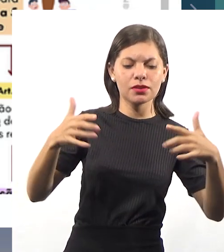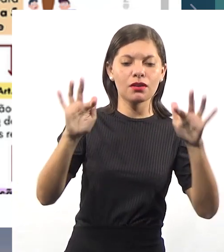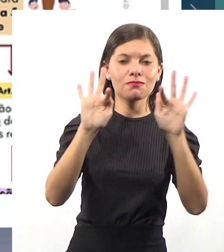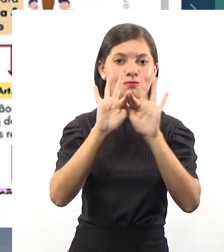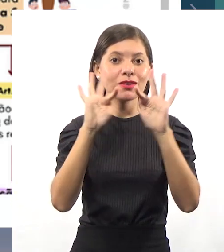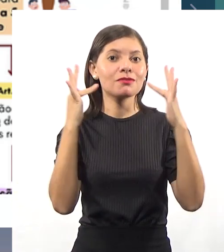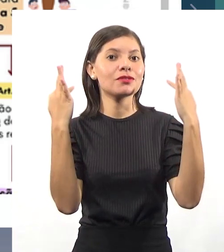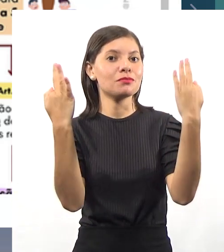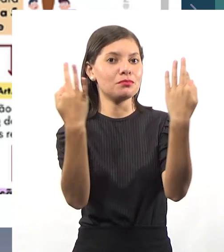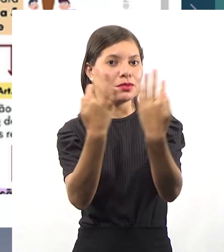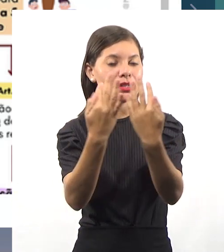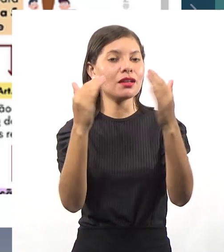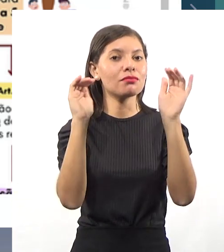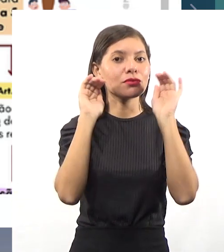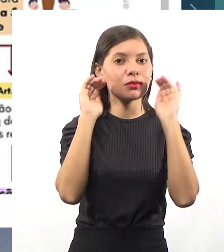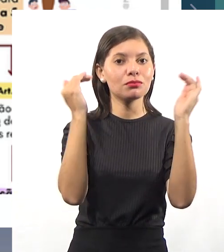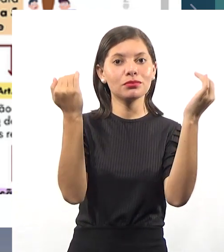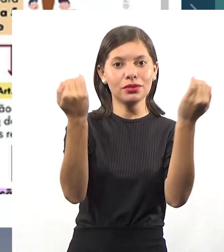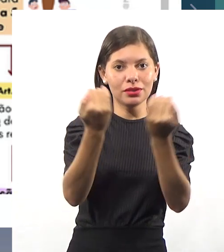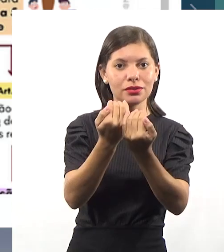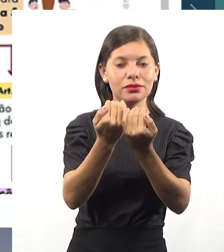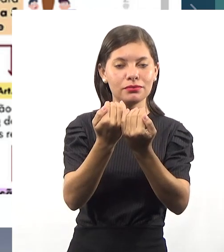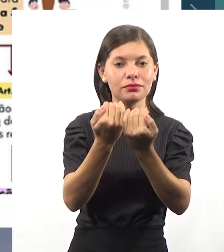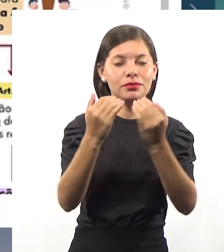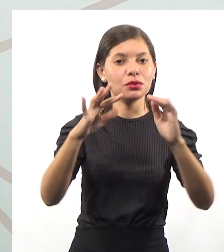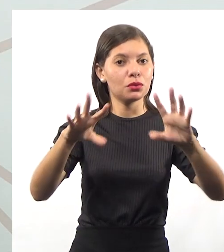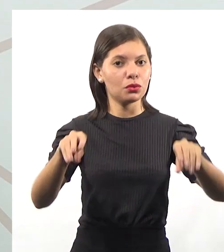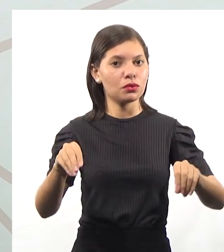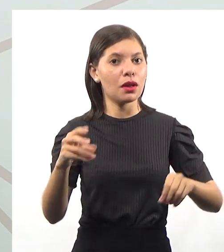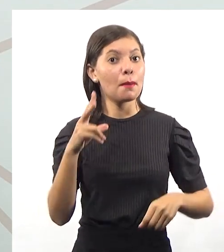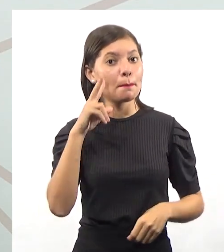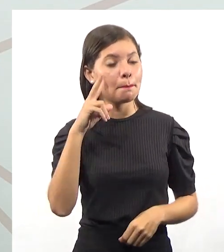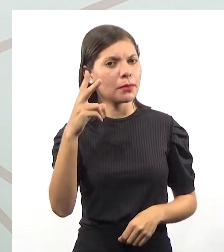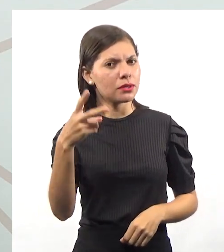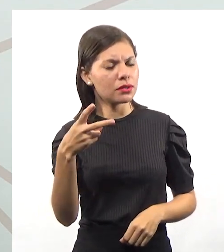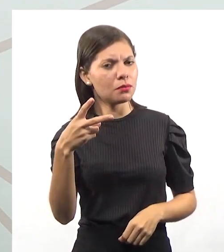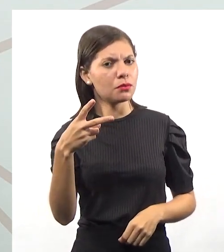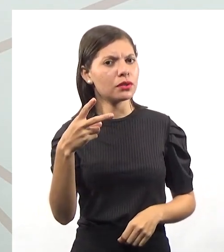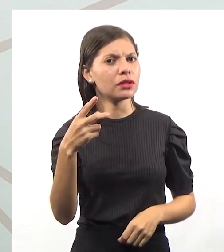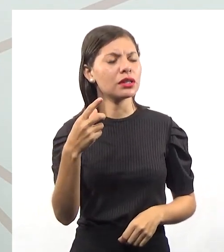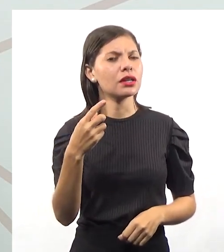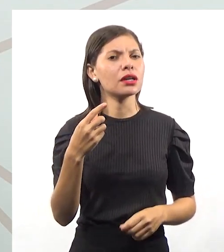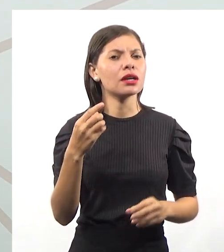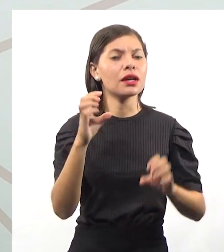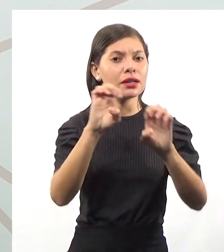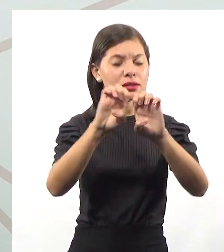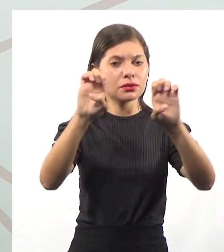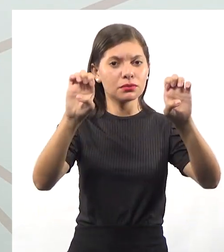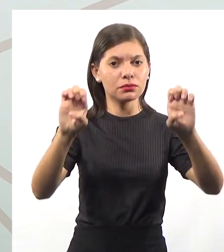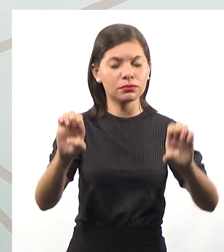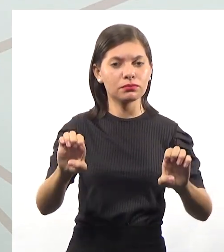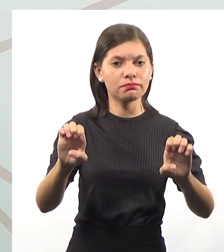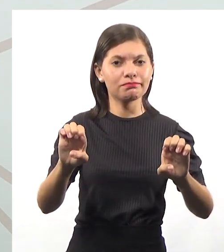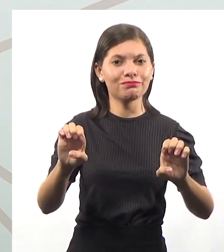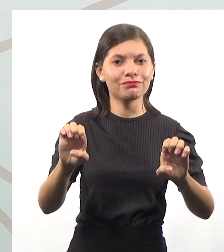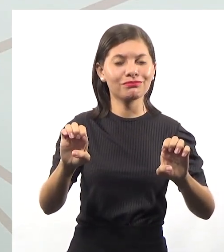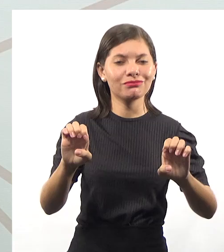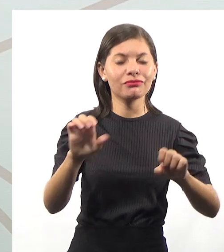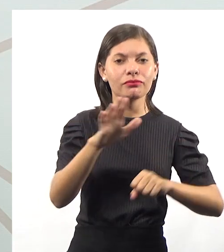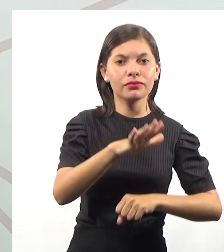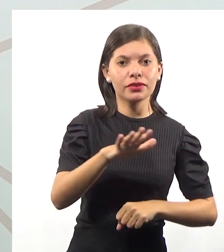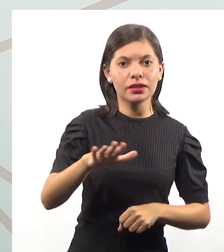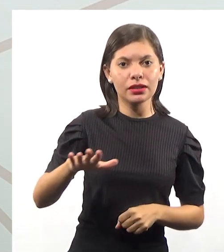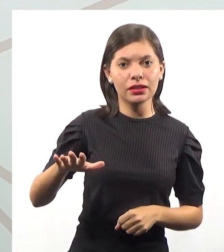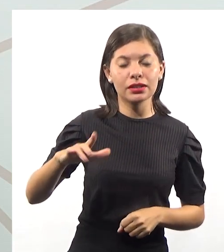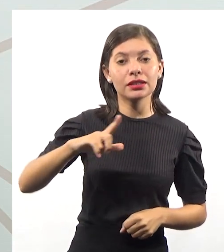da comunidade. Percebam que essa estrutura, ela é uma estrutura prevista para que a